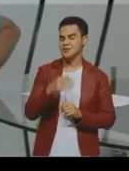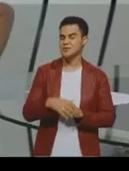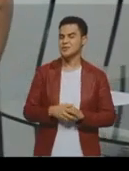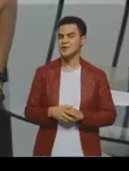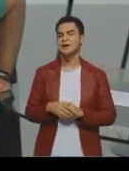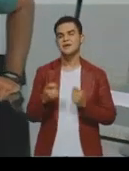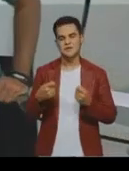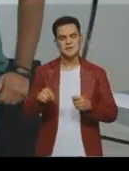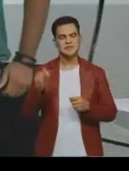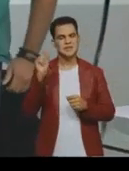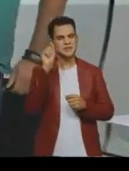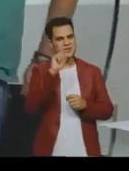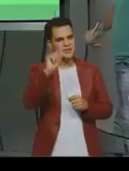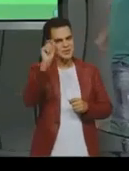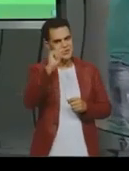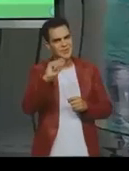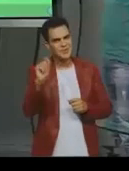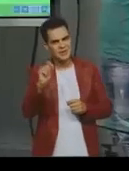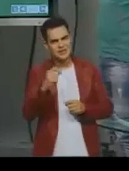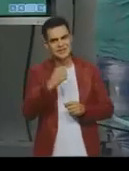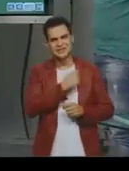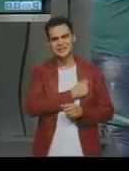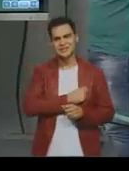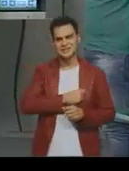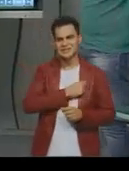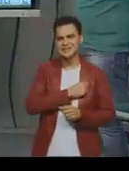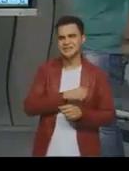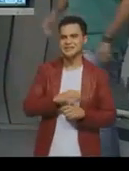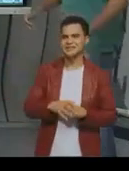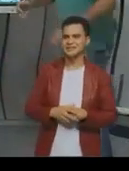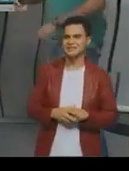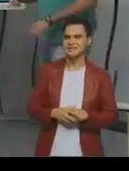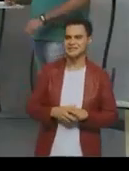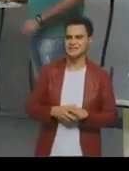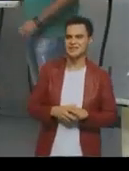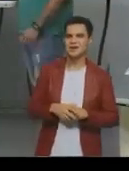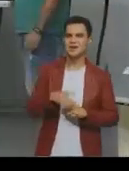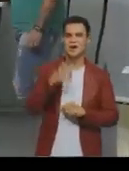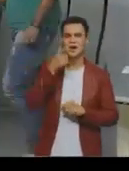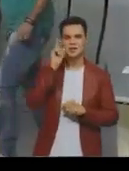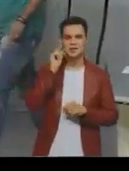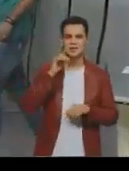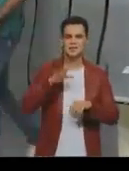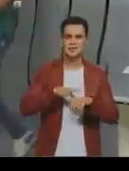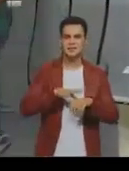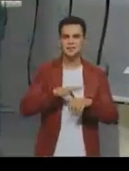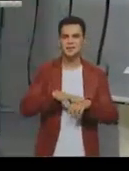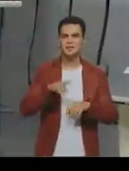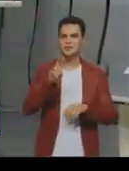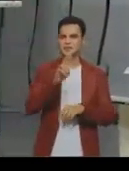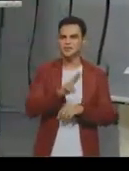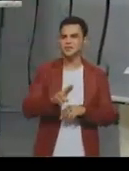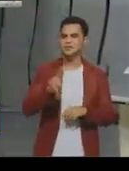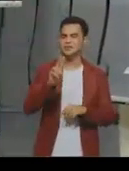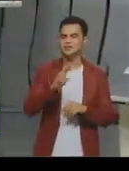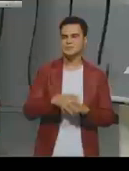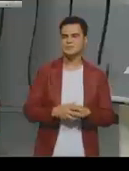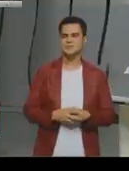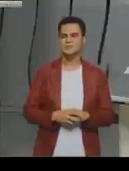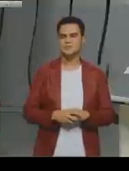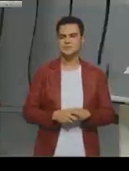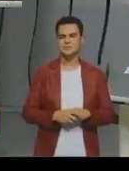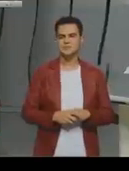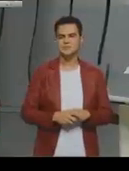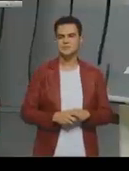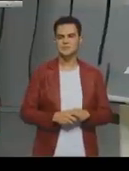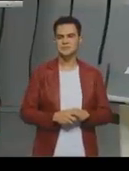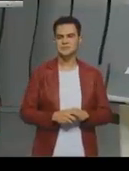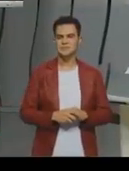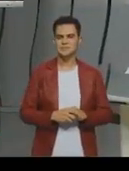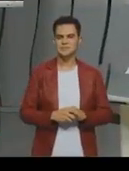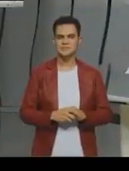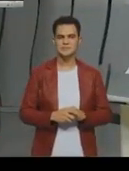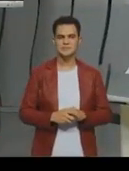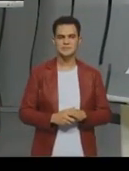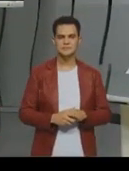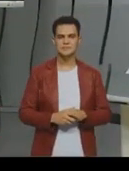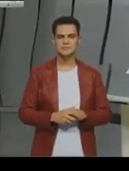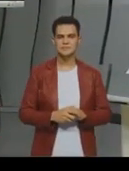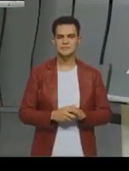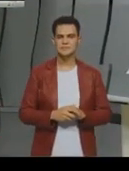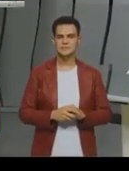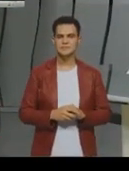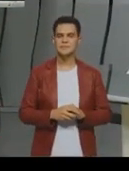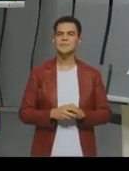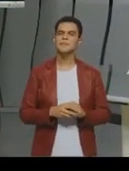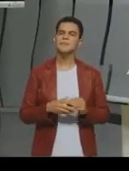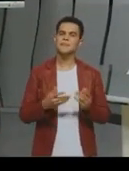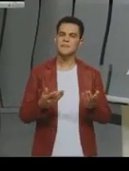né, Dani? Eu estava. Ontem a gente, assim, matemática que a gente usa muito, né? Então vamos lá. Quando a gente fala em briófita, né,